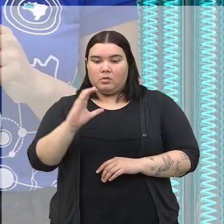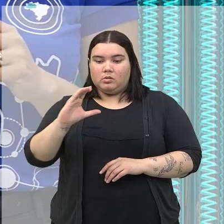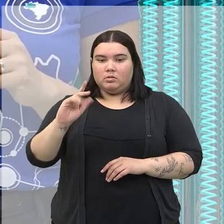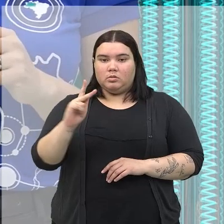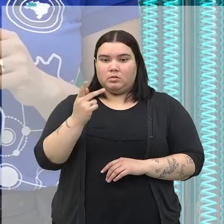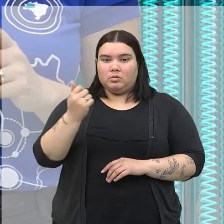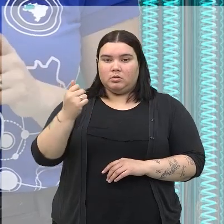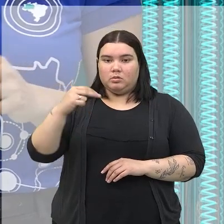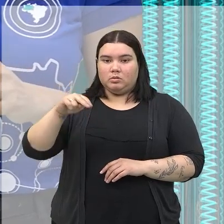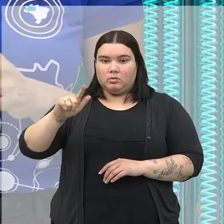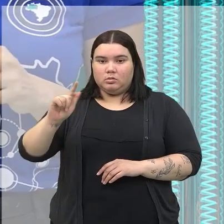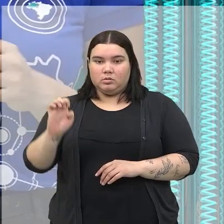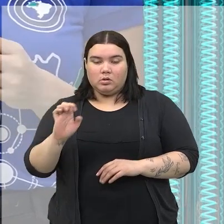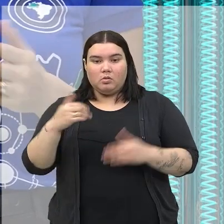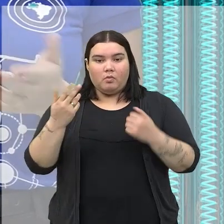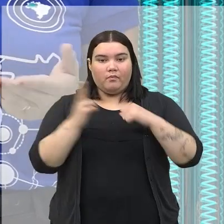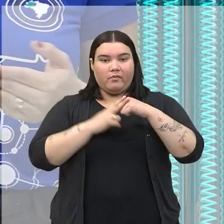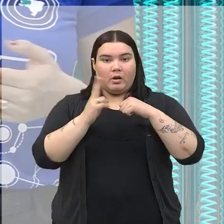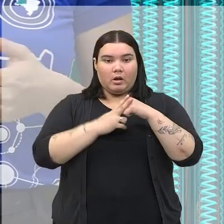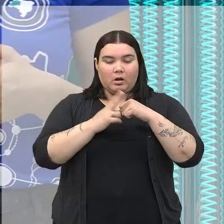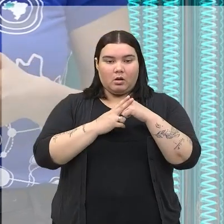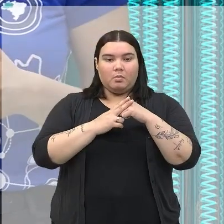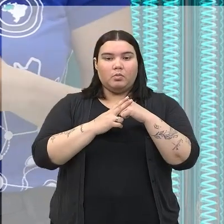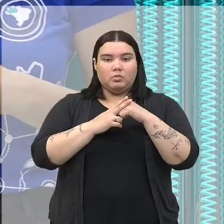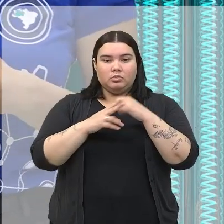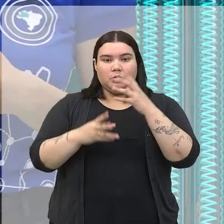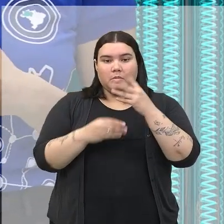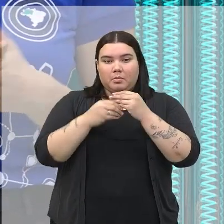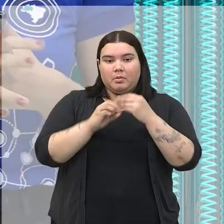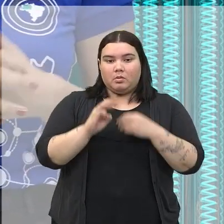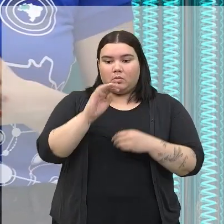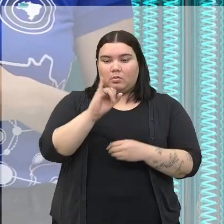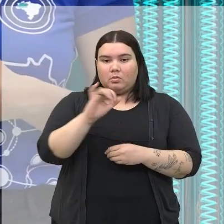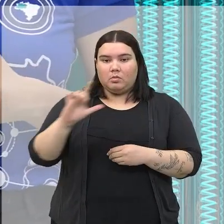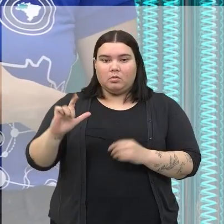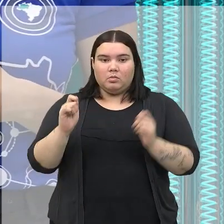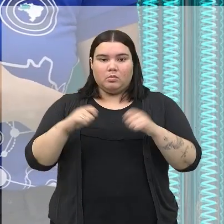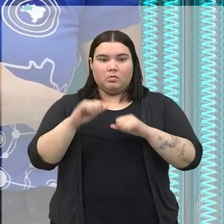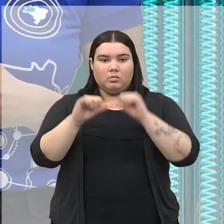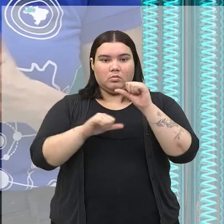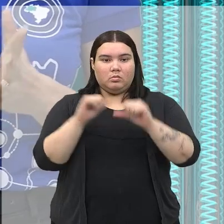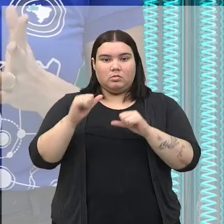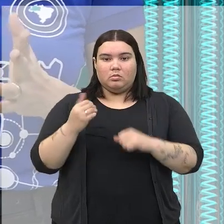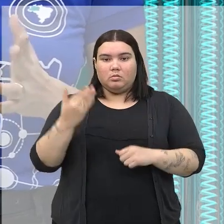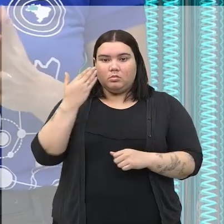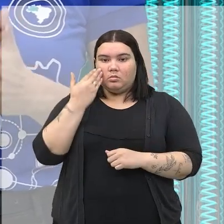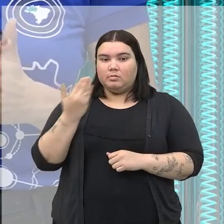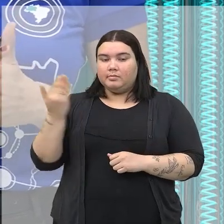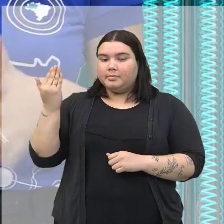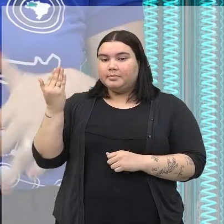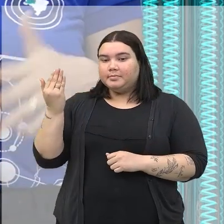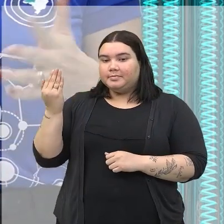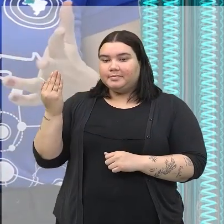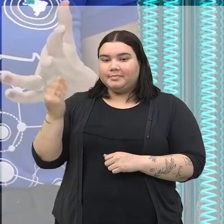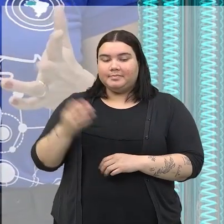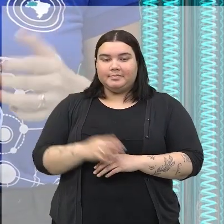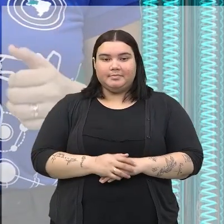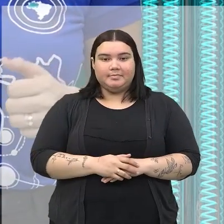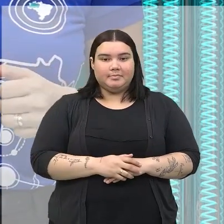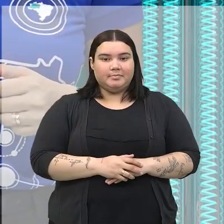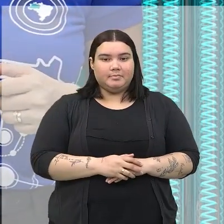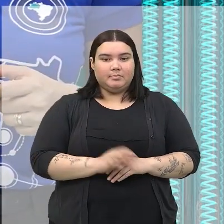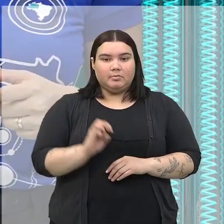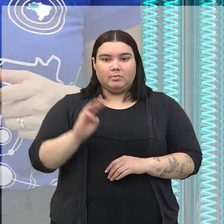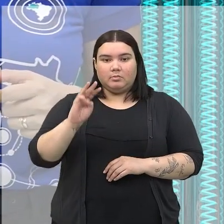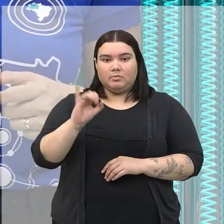verbo auxiliar will, ele pode mudar, né? Para a forma abreviada e vai ser desse jeito aí. Will